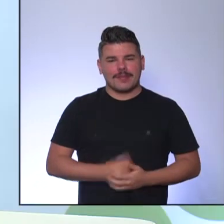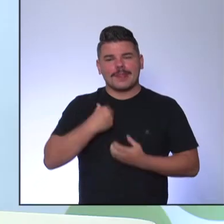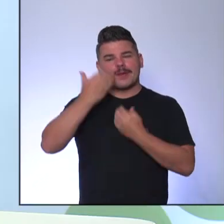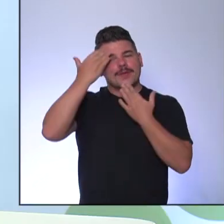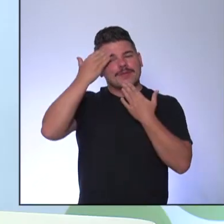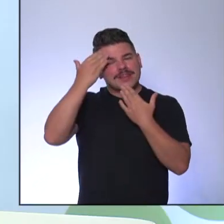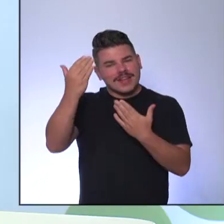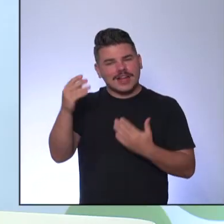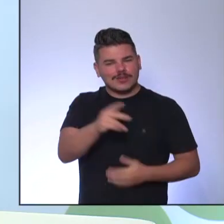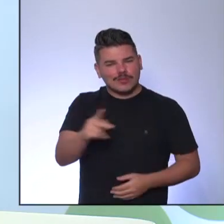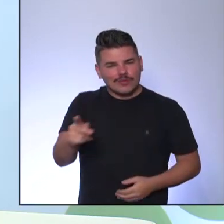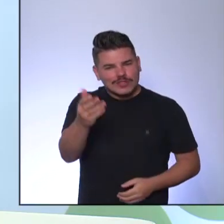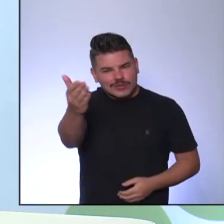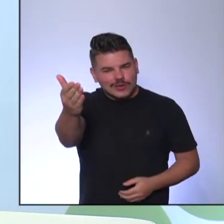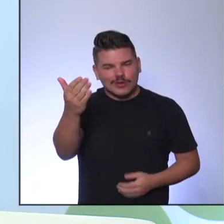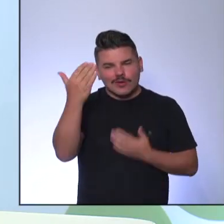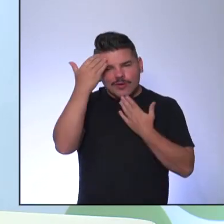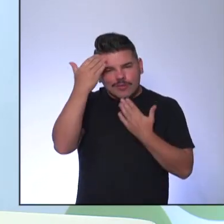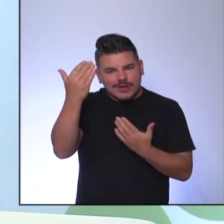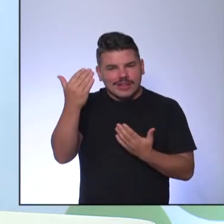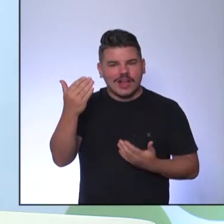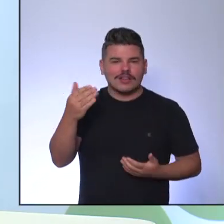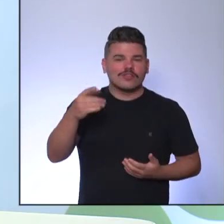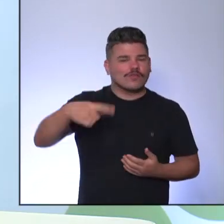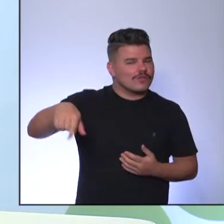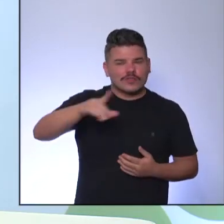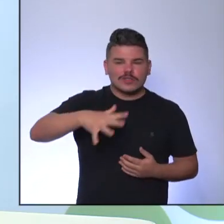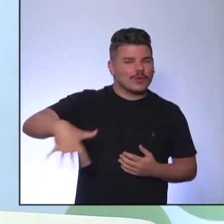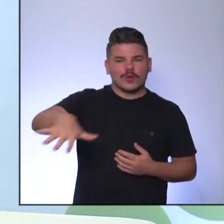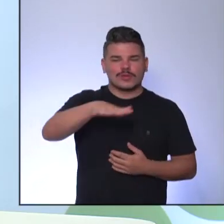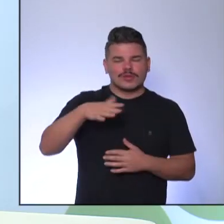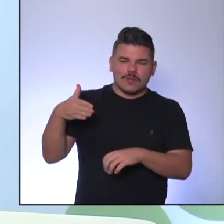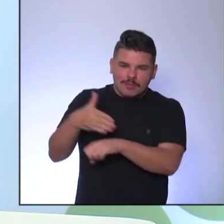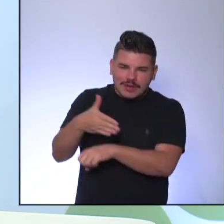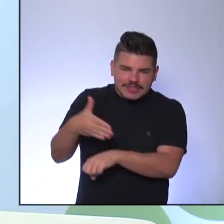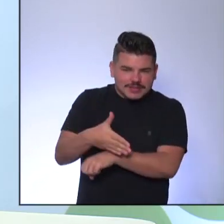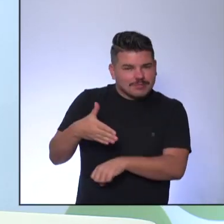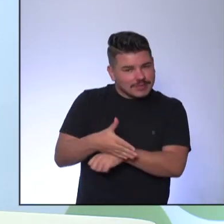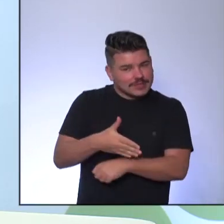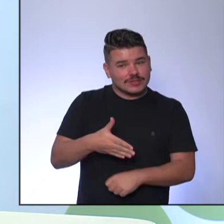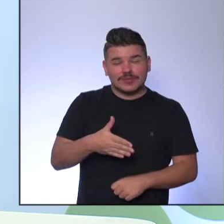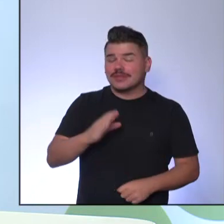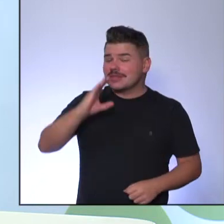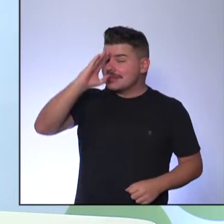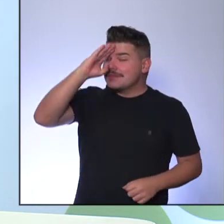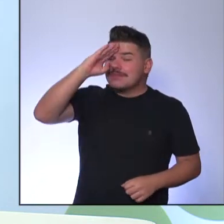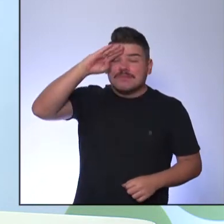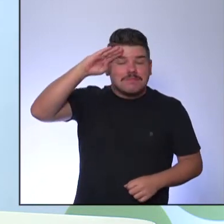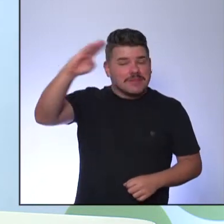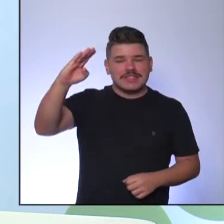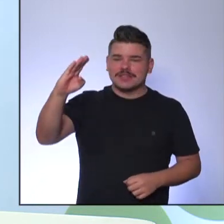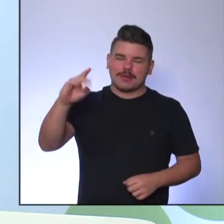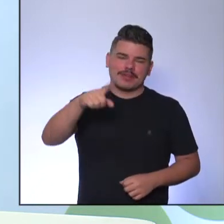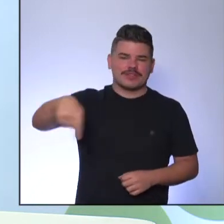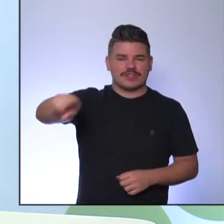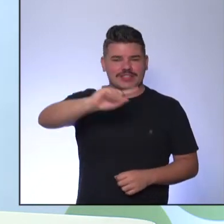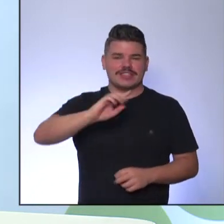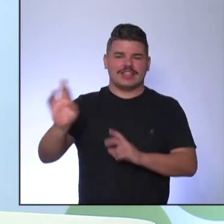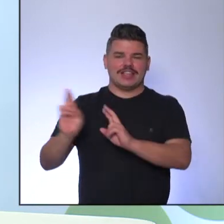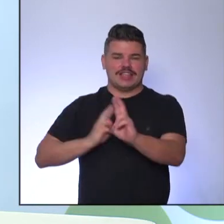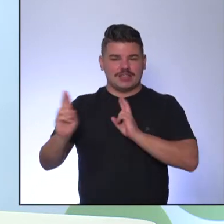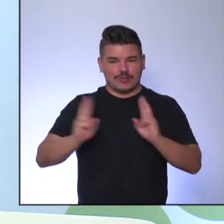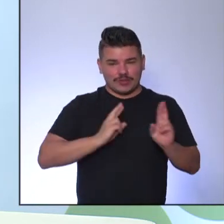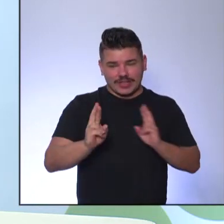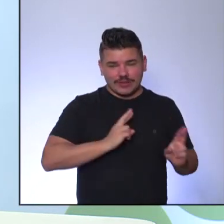Obrigada, professor. Obrigada a todos aí que estão participando, colaborando. Principalmente, a gente precisa enaltecer esses alunos que utilizam